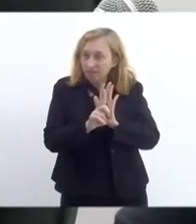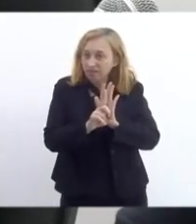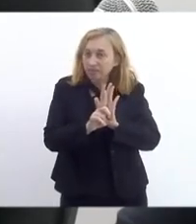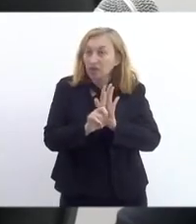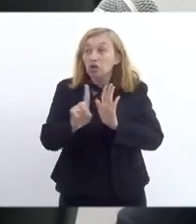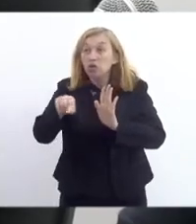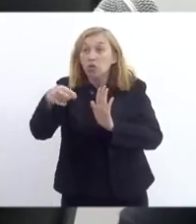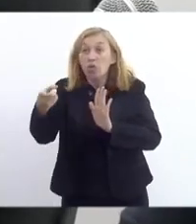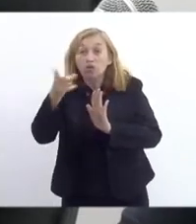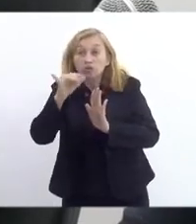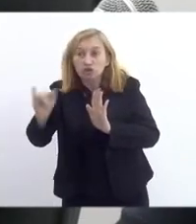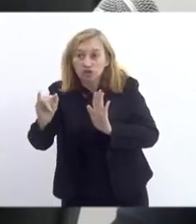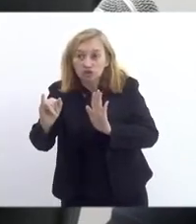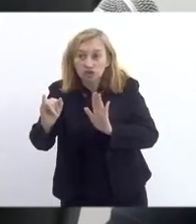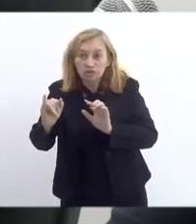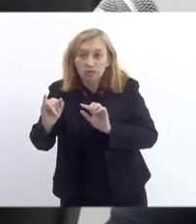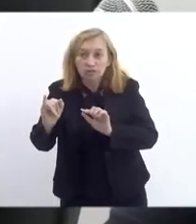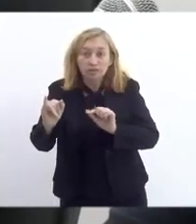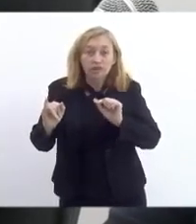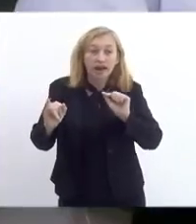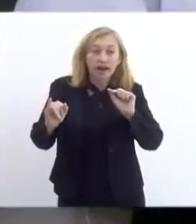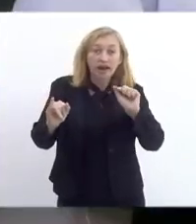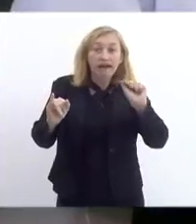Um outro dia para aquele tema.